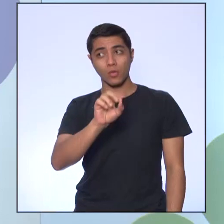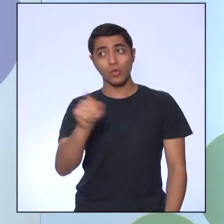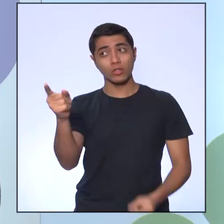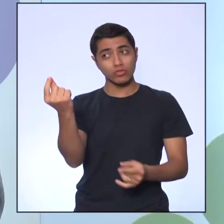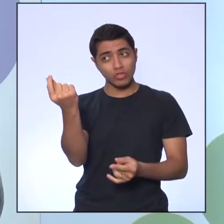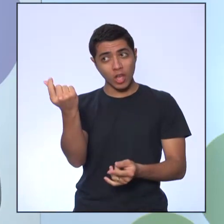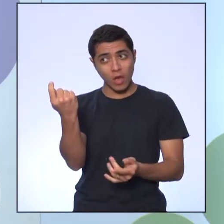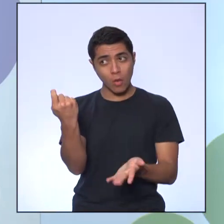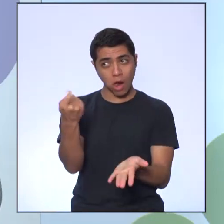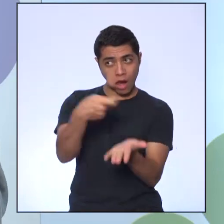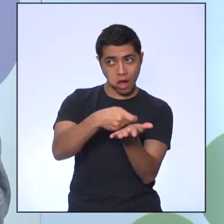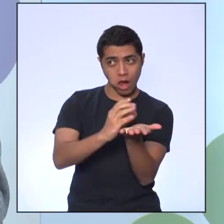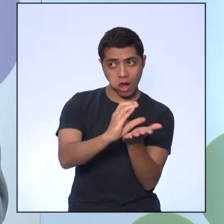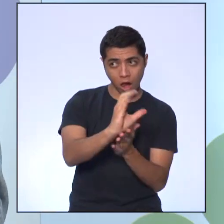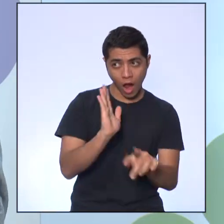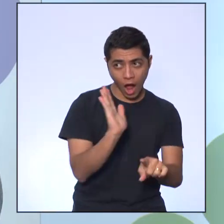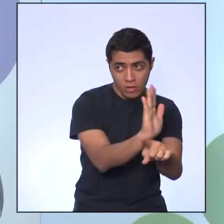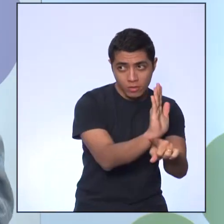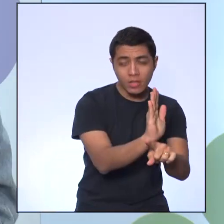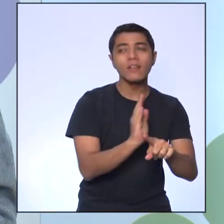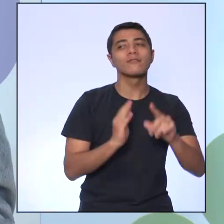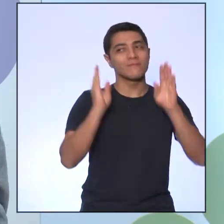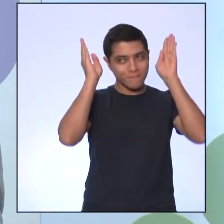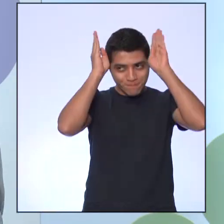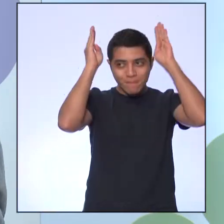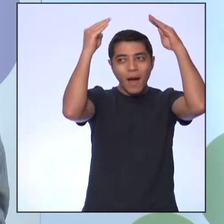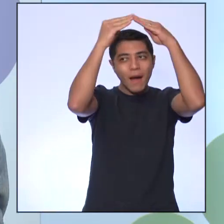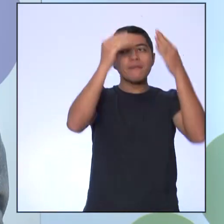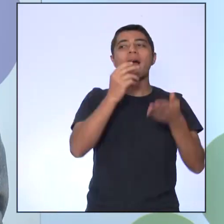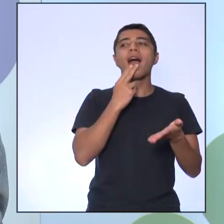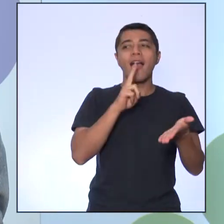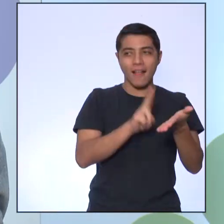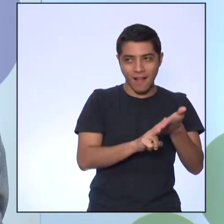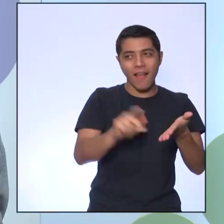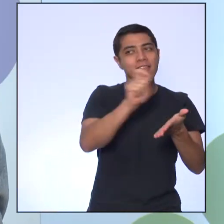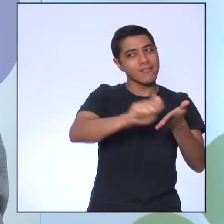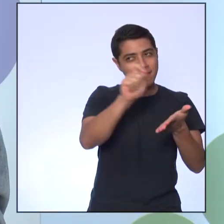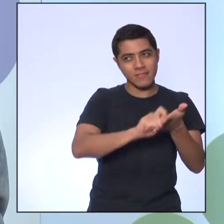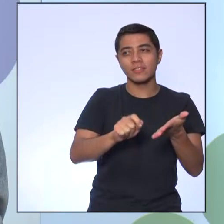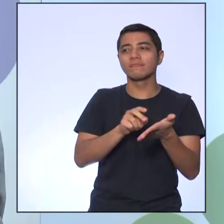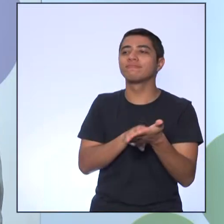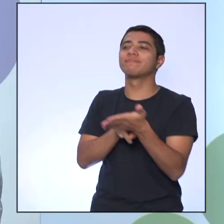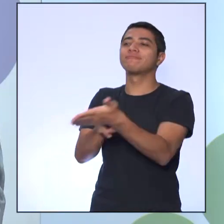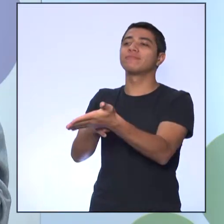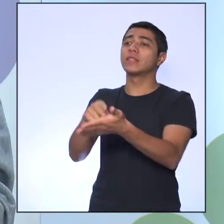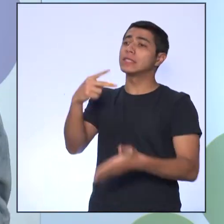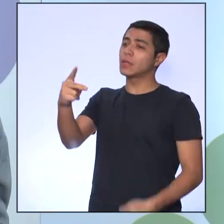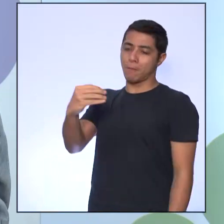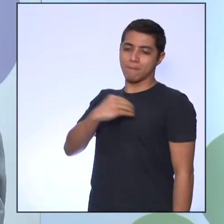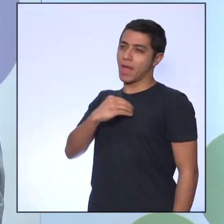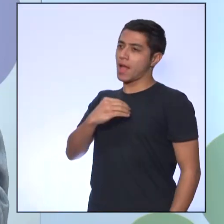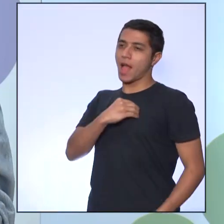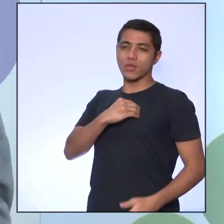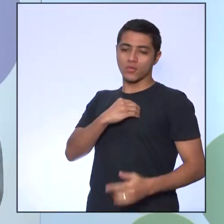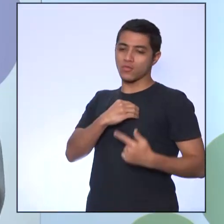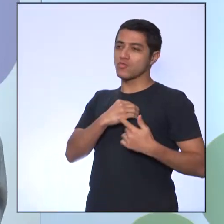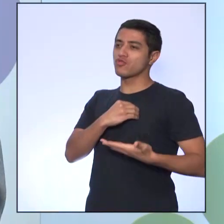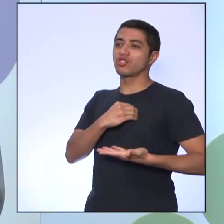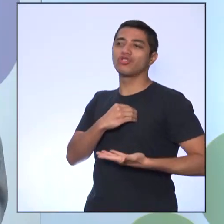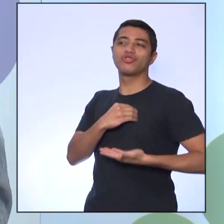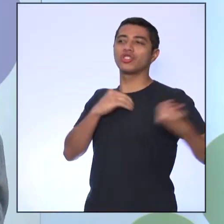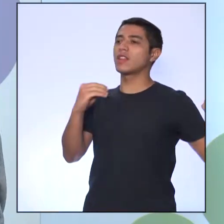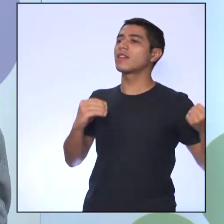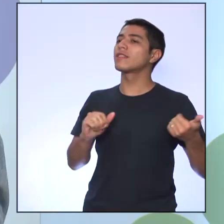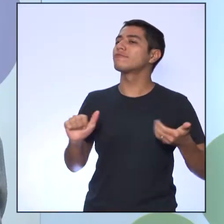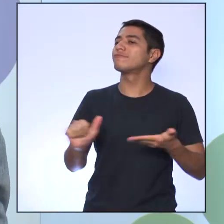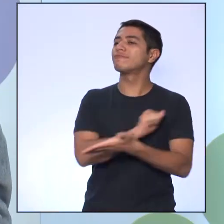né? Então as pessoas meio que entendiam que estavam contribuindo para as obras da Igreja Católica e a Igreja Católica, como uma devolutiva